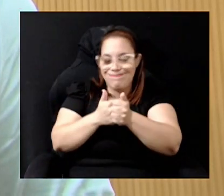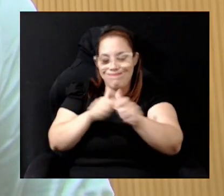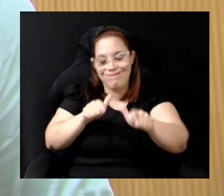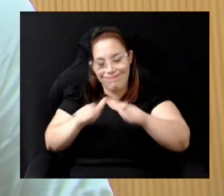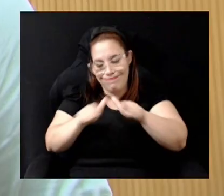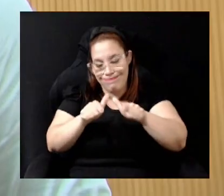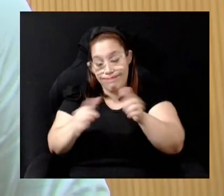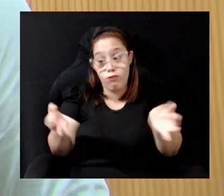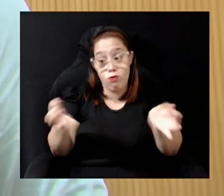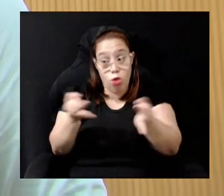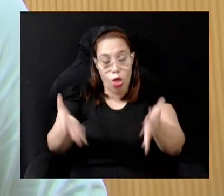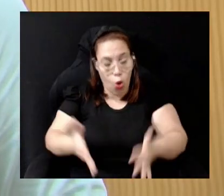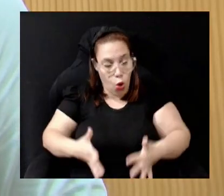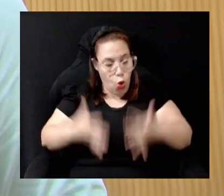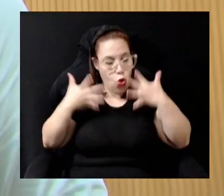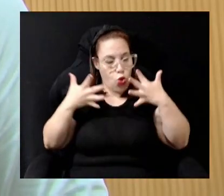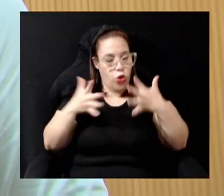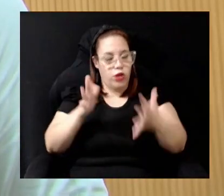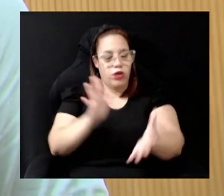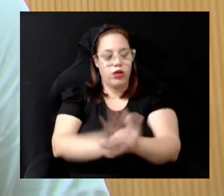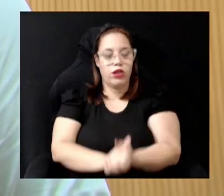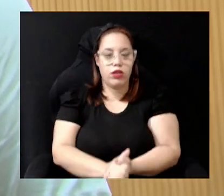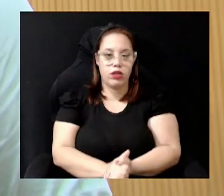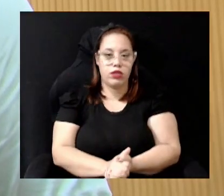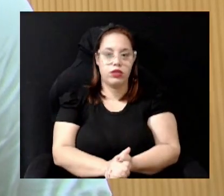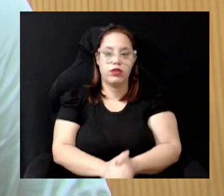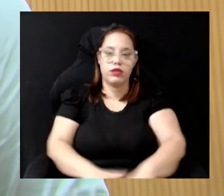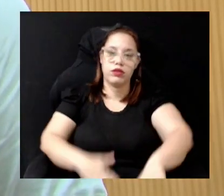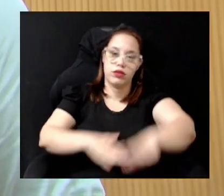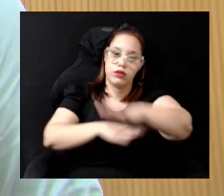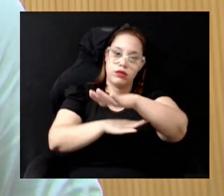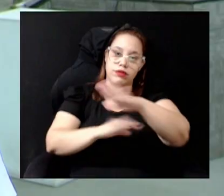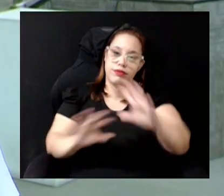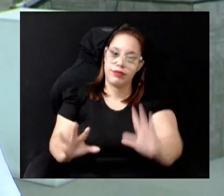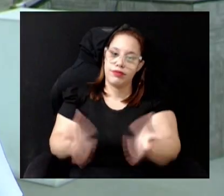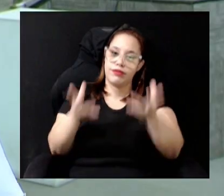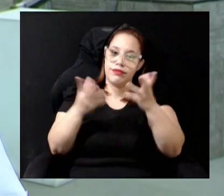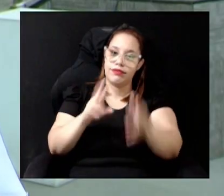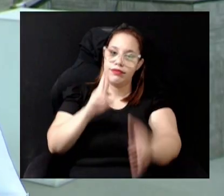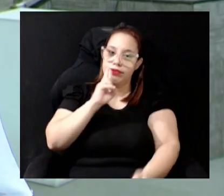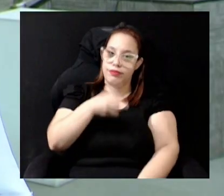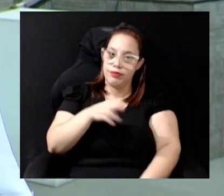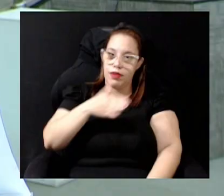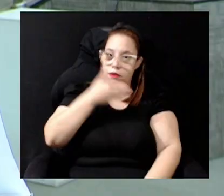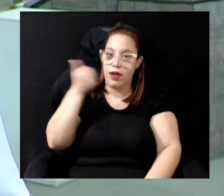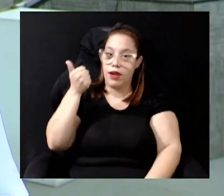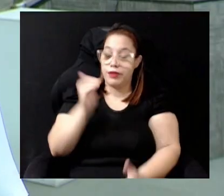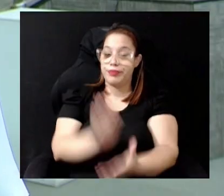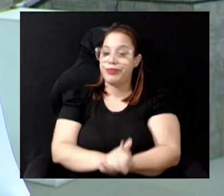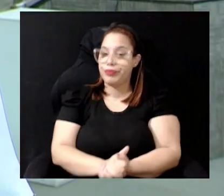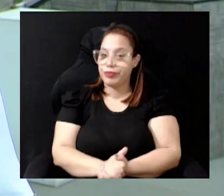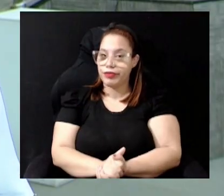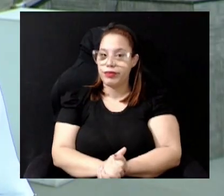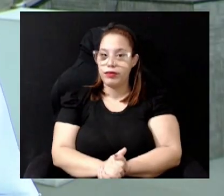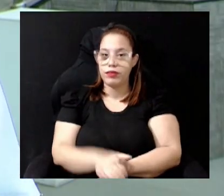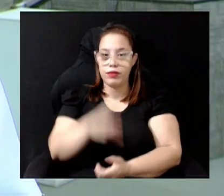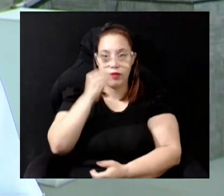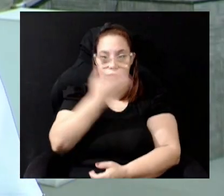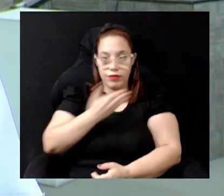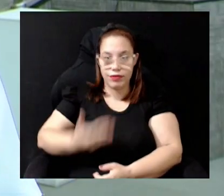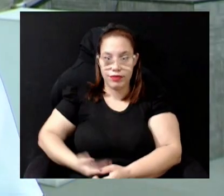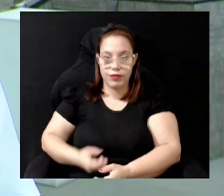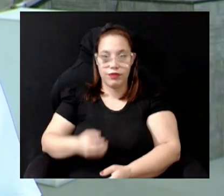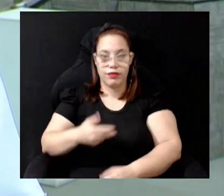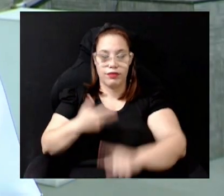empolgação, mais entusiasmo e a casa ganhe com isso para entregar um resultado cada vez melhor. Então, aos servidores públicos do Poder Legislativo